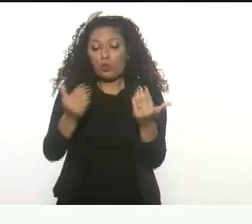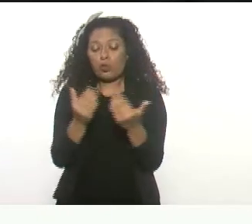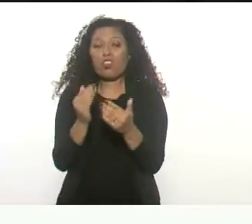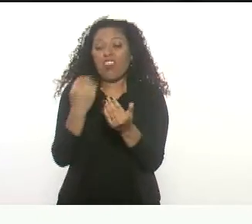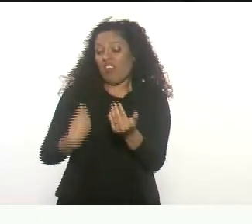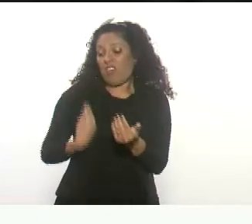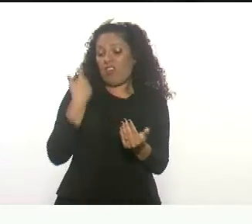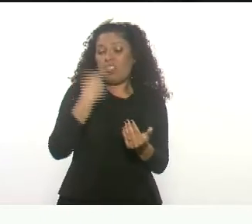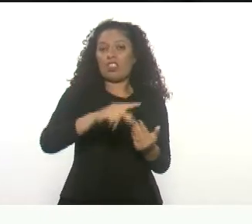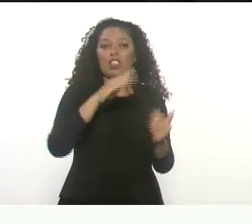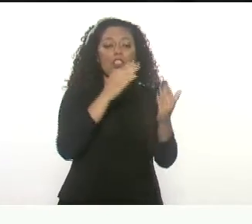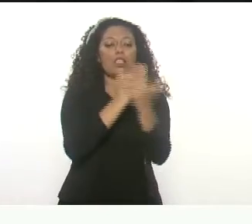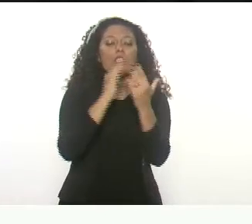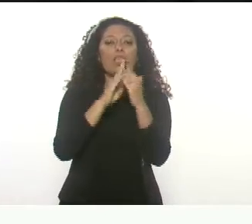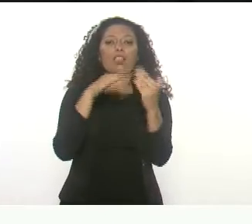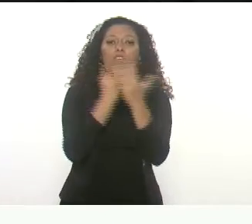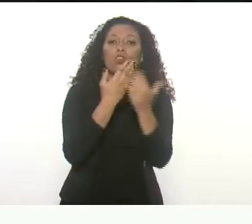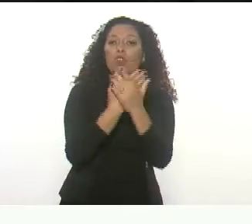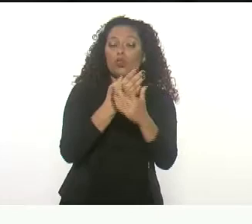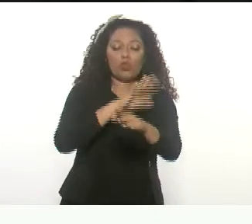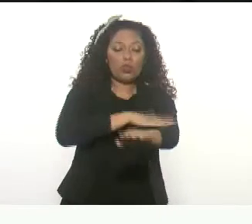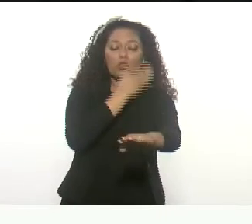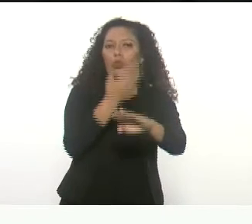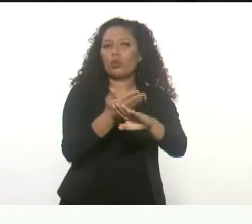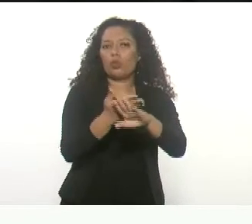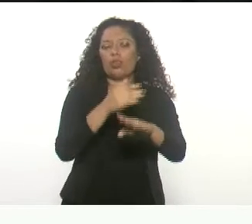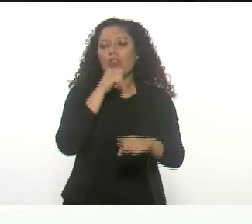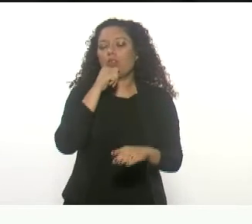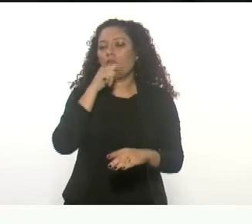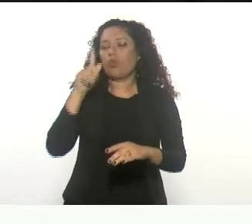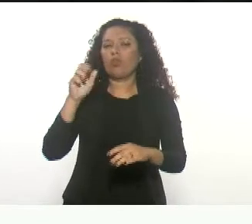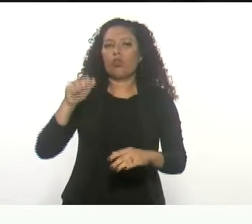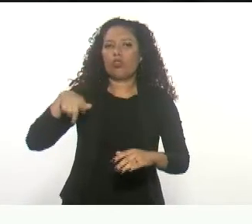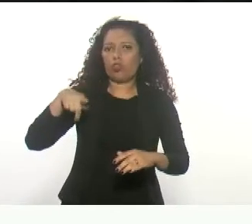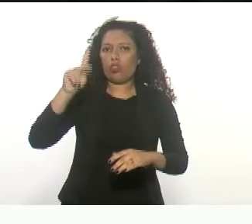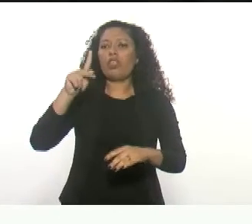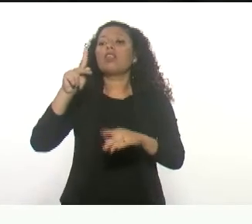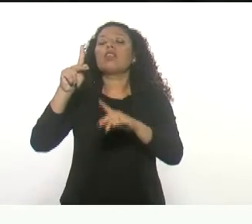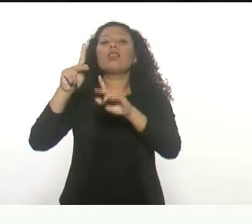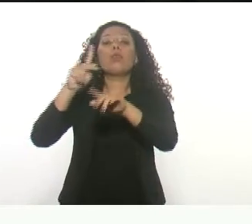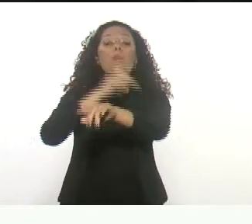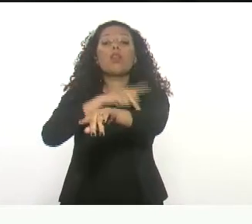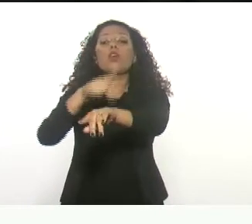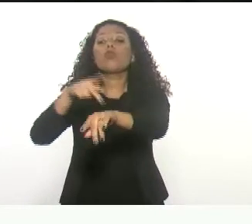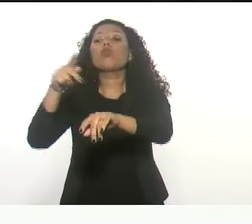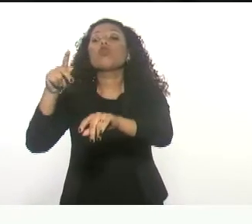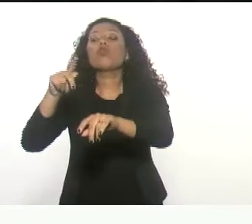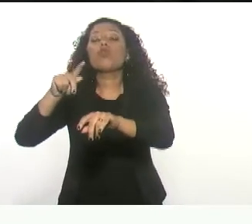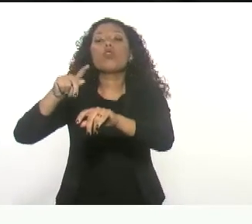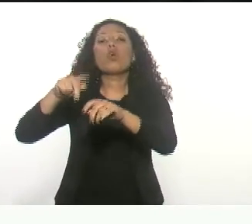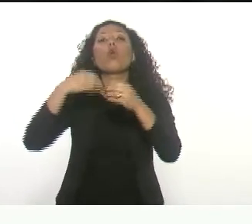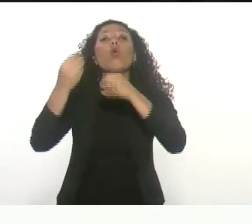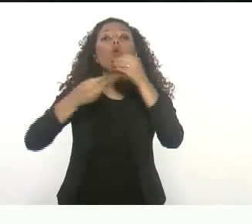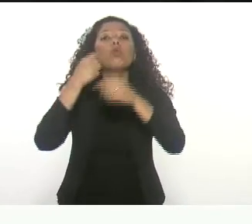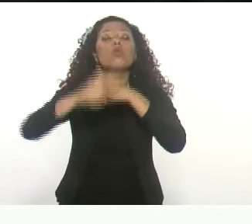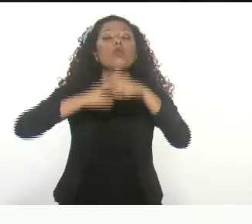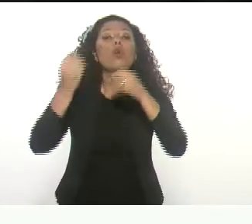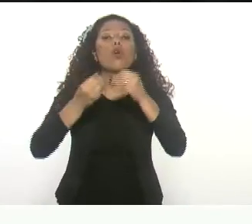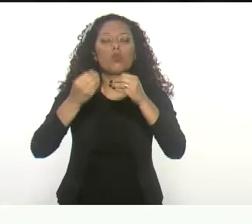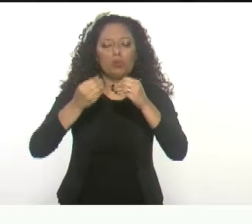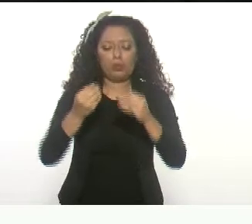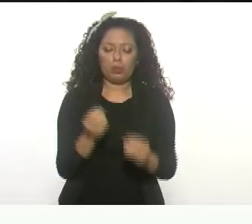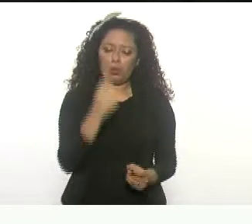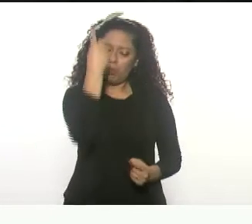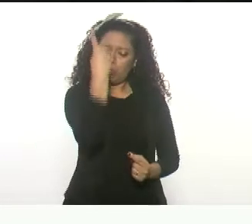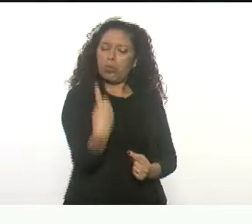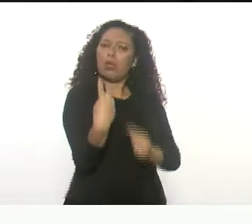Então, o GEC, por exemplo, era o tempo todo... O modelo pedagógico do GEC é o aluno no centro. Né? Tudo é a partir do